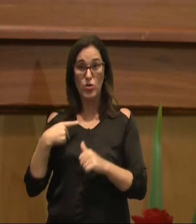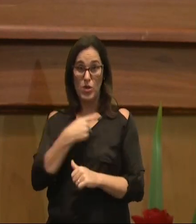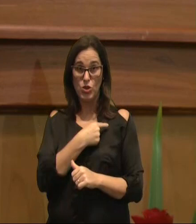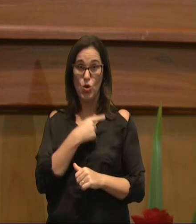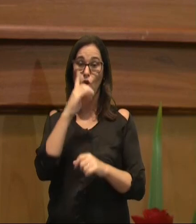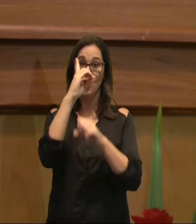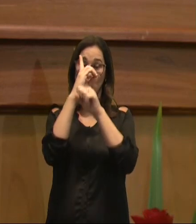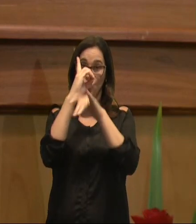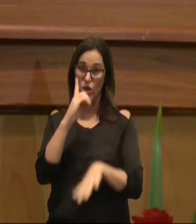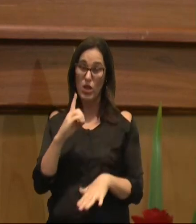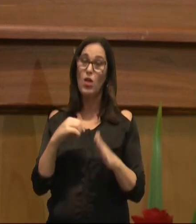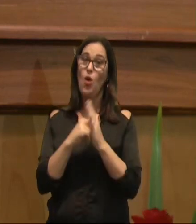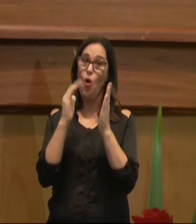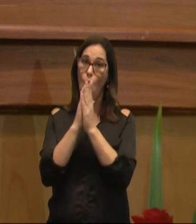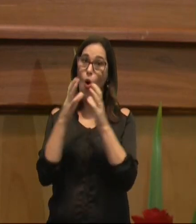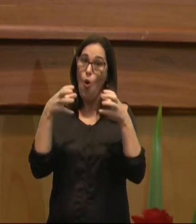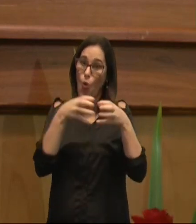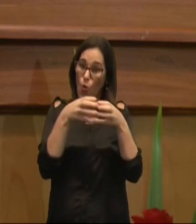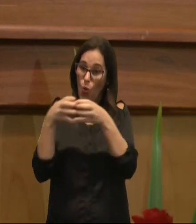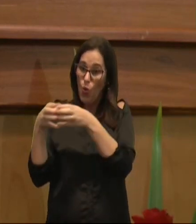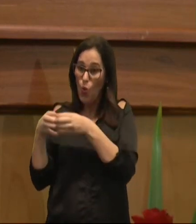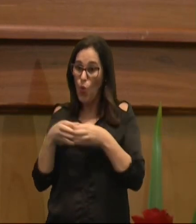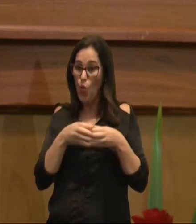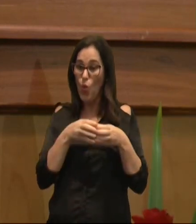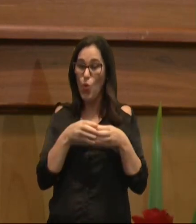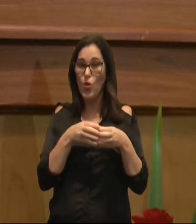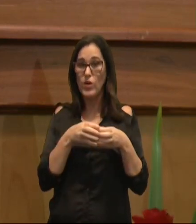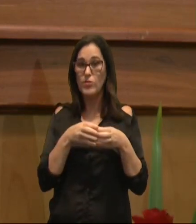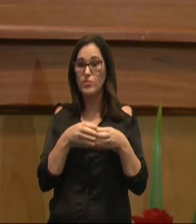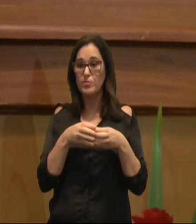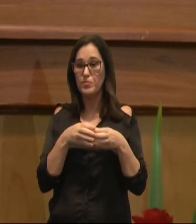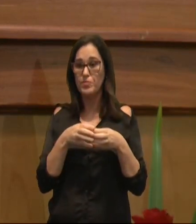da igreja, oremos pelo grupo, comitê de crise, com